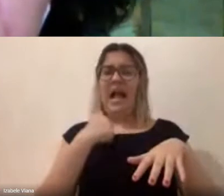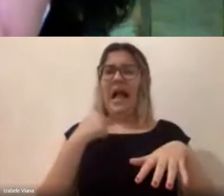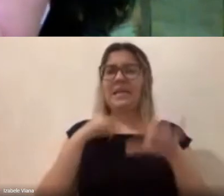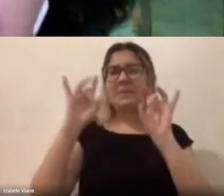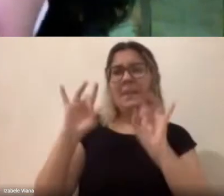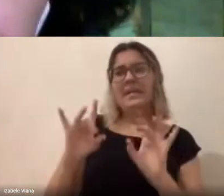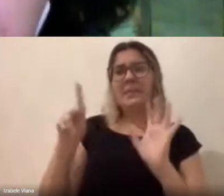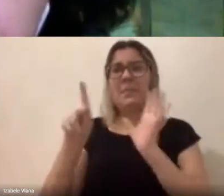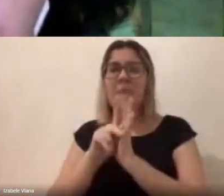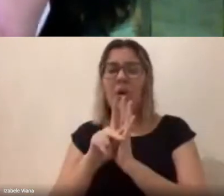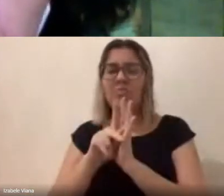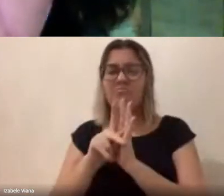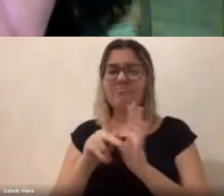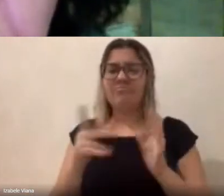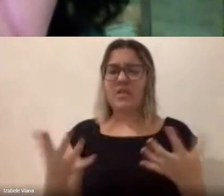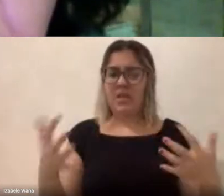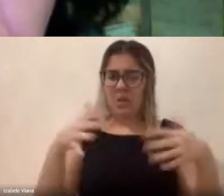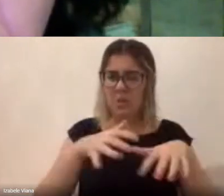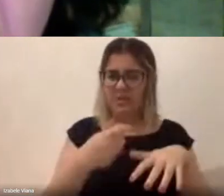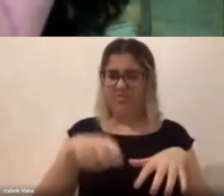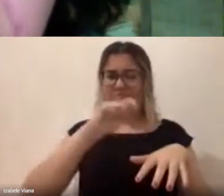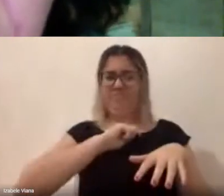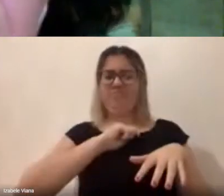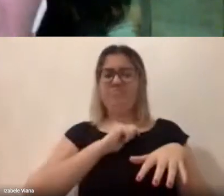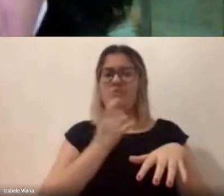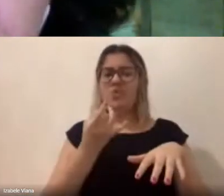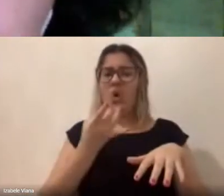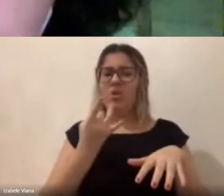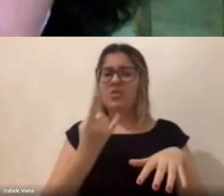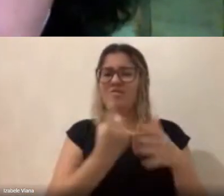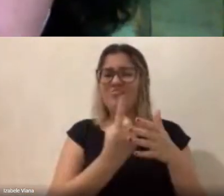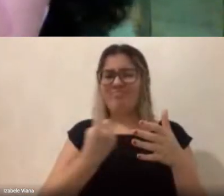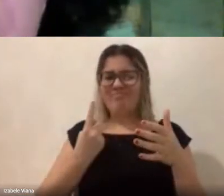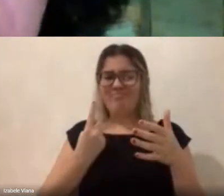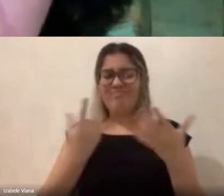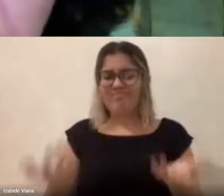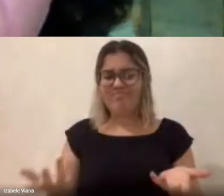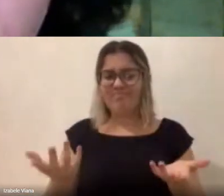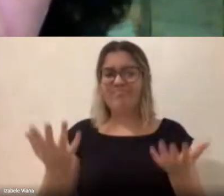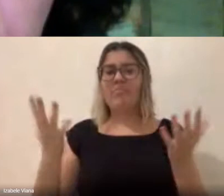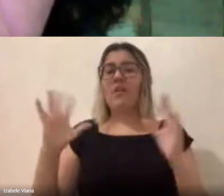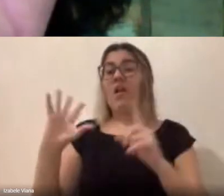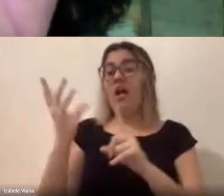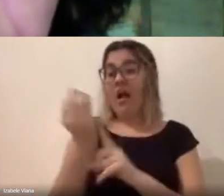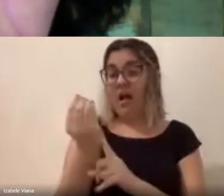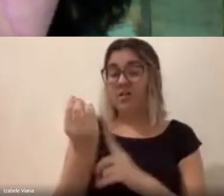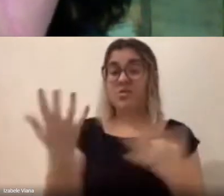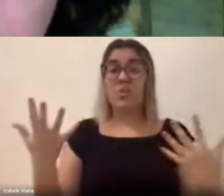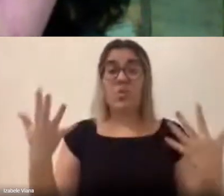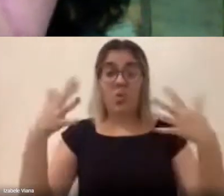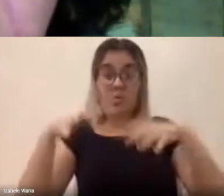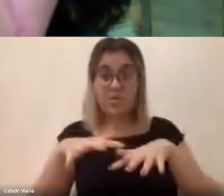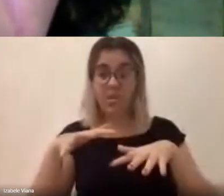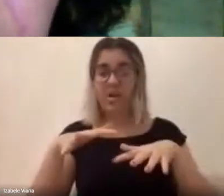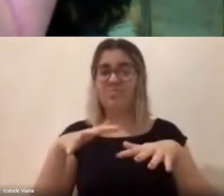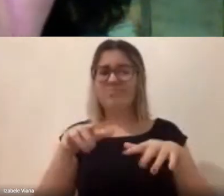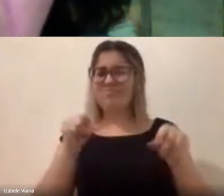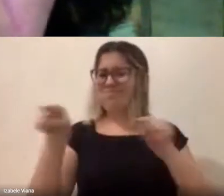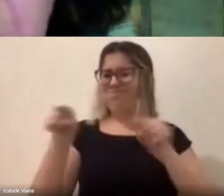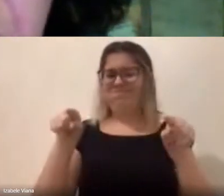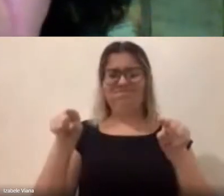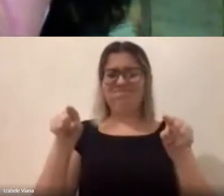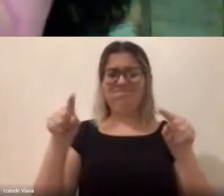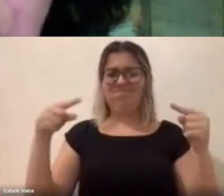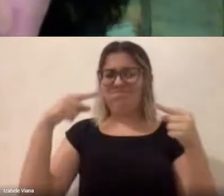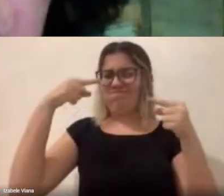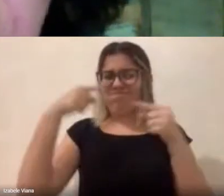inclusão quer te deixar só. Arte e inclusão estão na contramão. O significado das